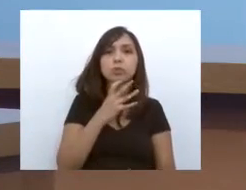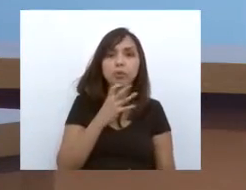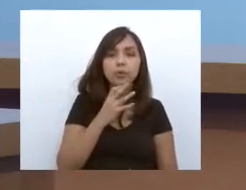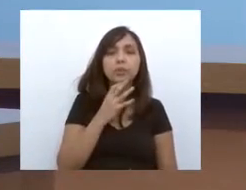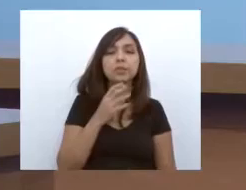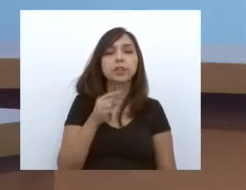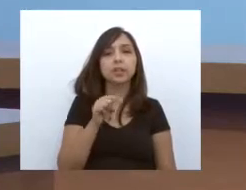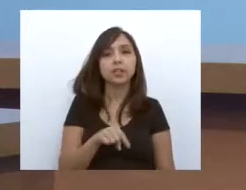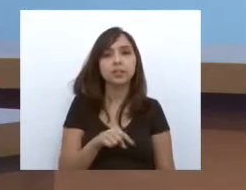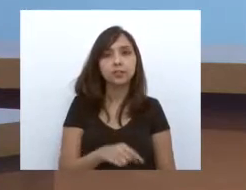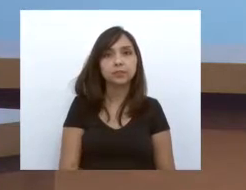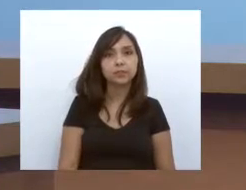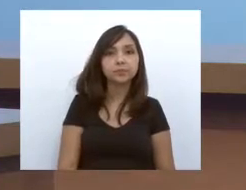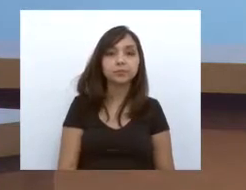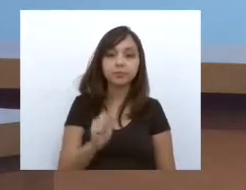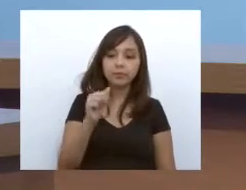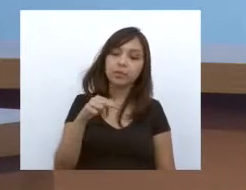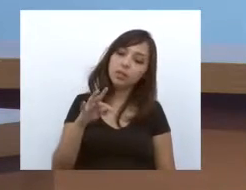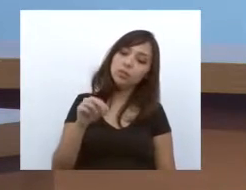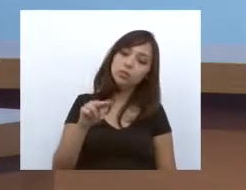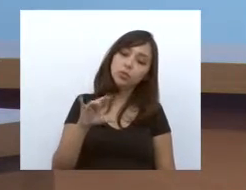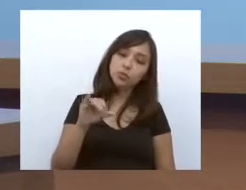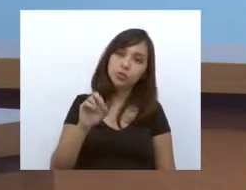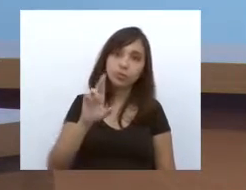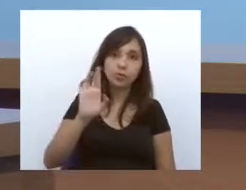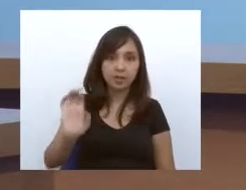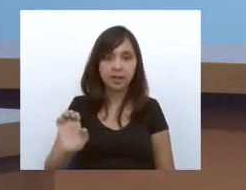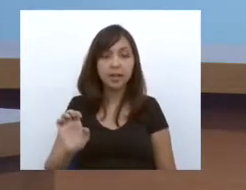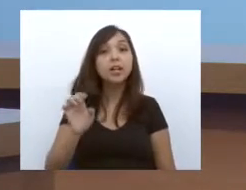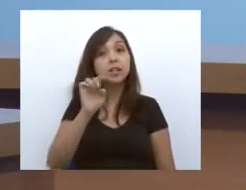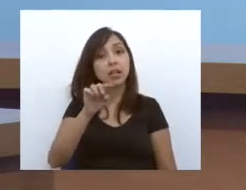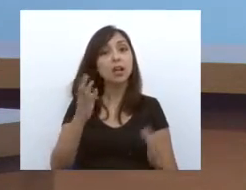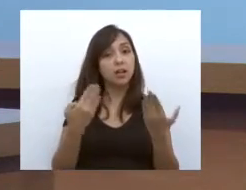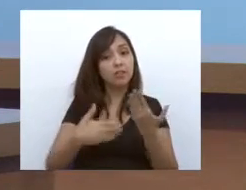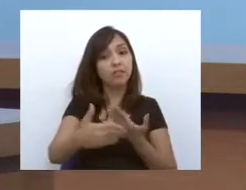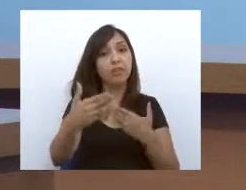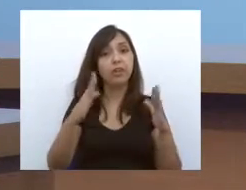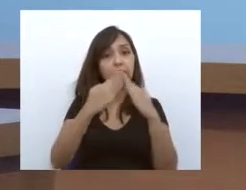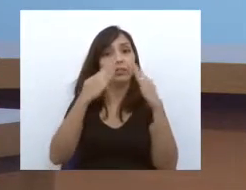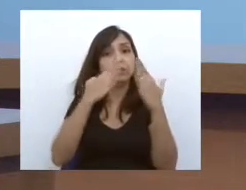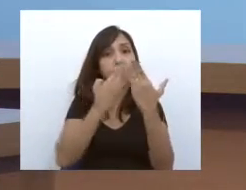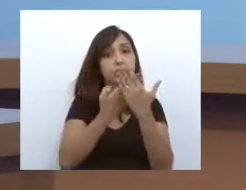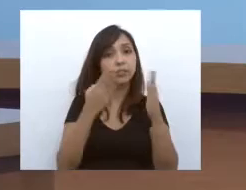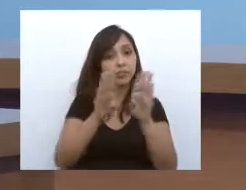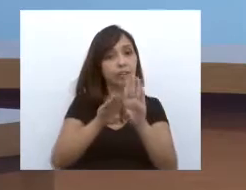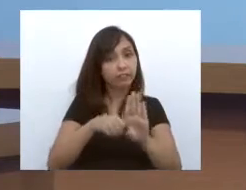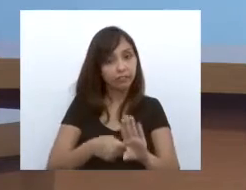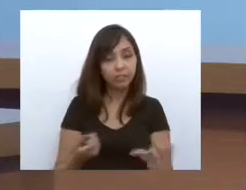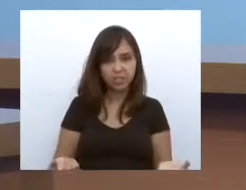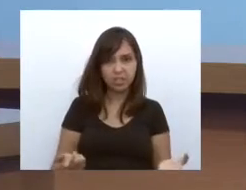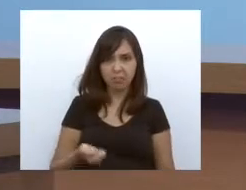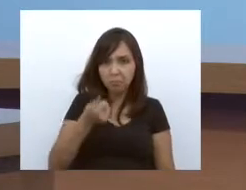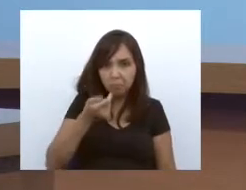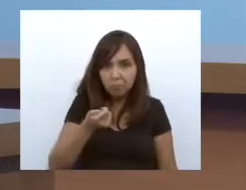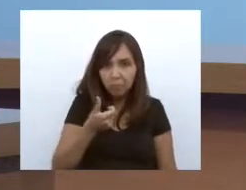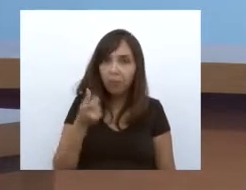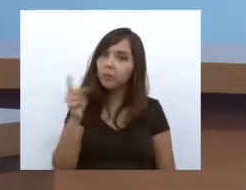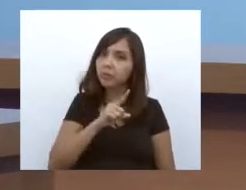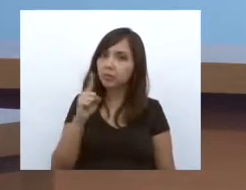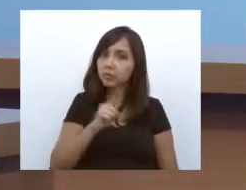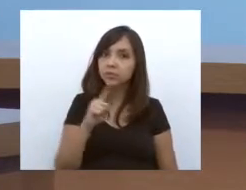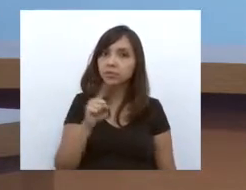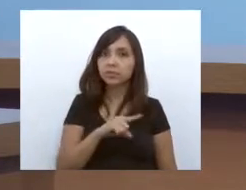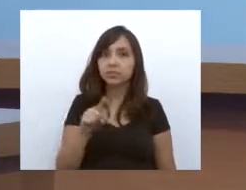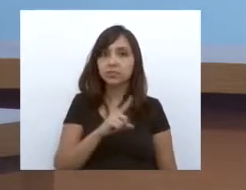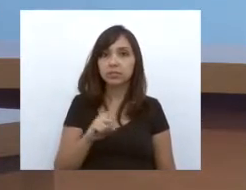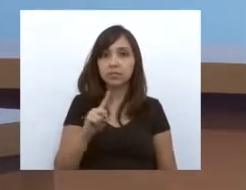que sempre foi bem conhecida como Antônio de Ré, está previsto para ser fechada. Isso não é pouca coisa, né? É uma